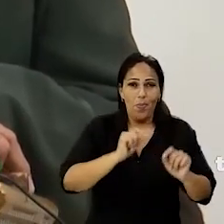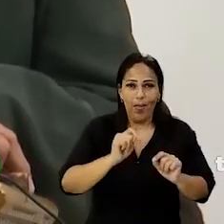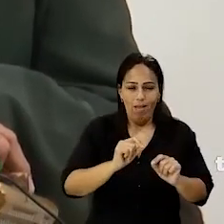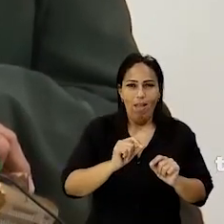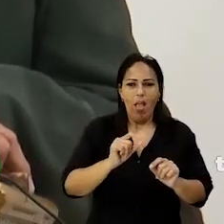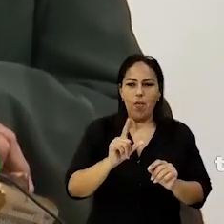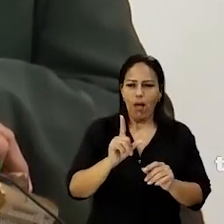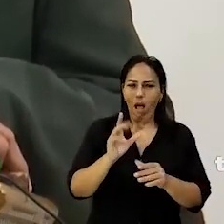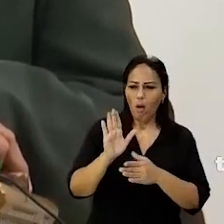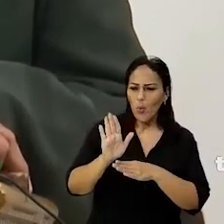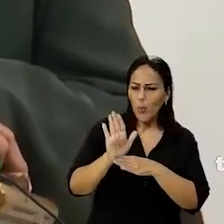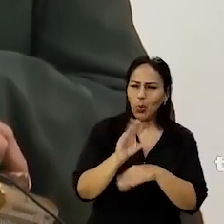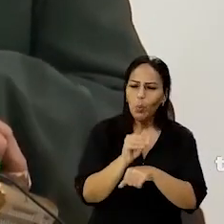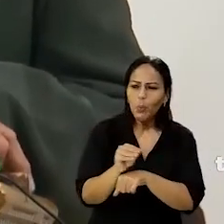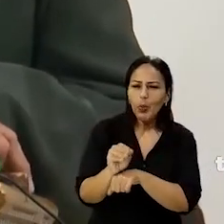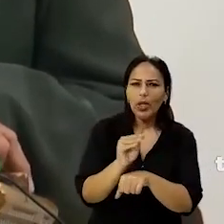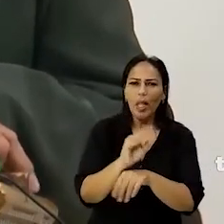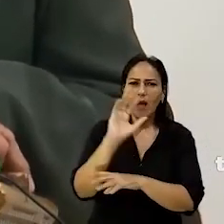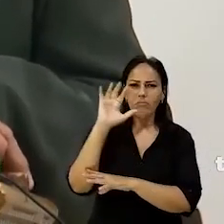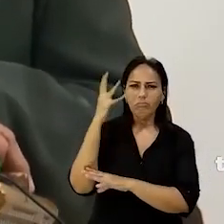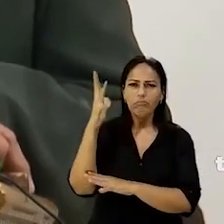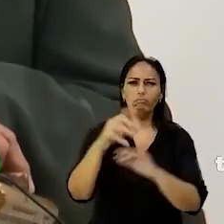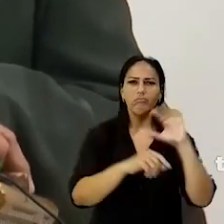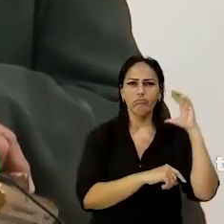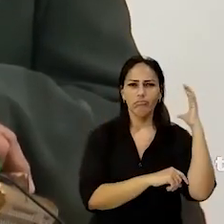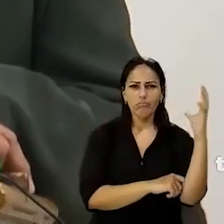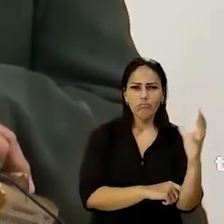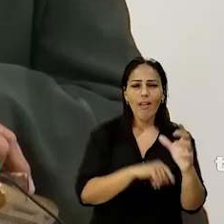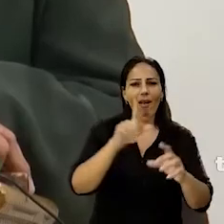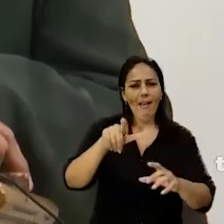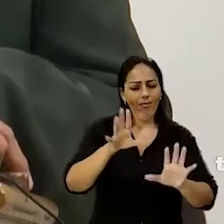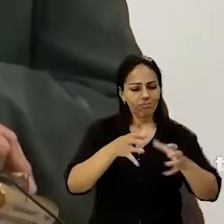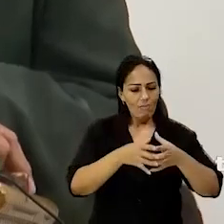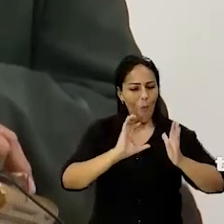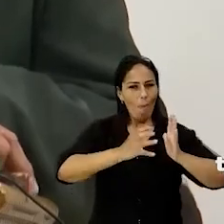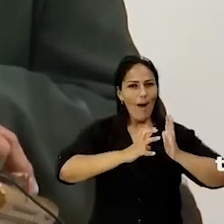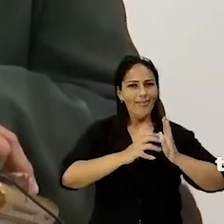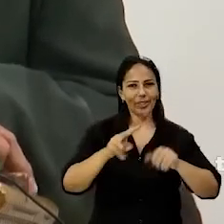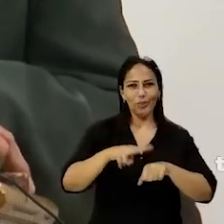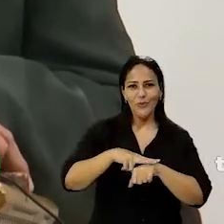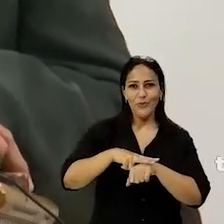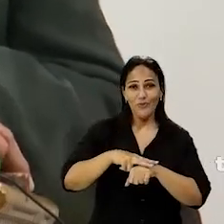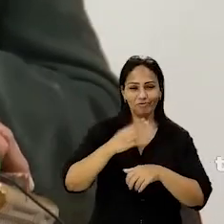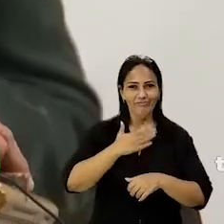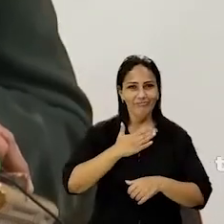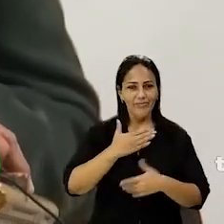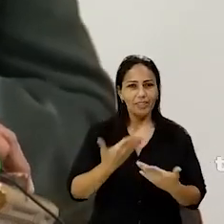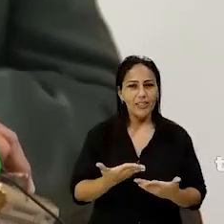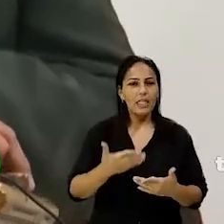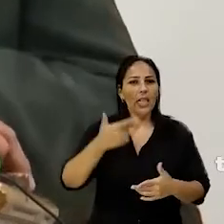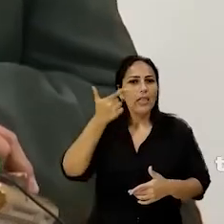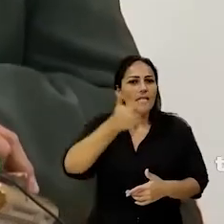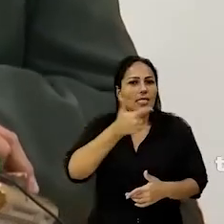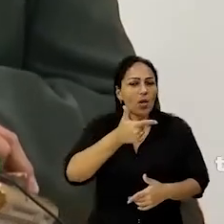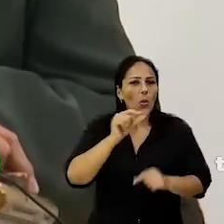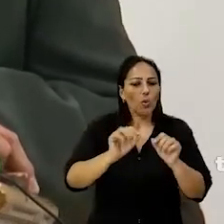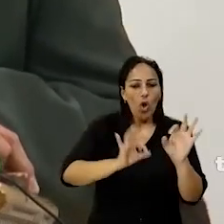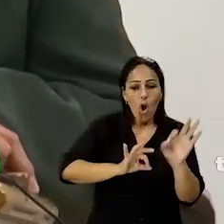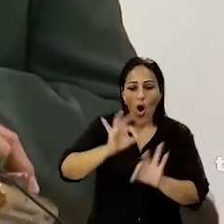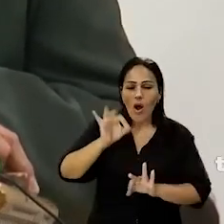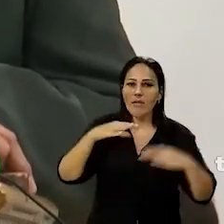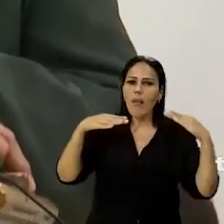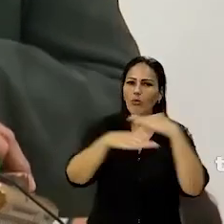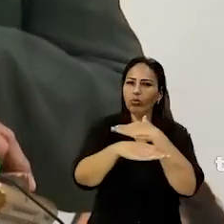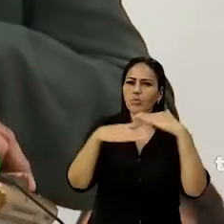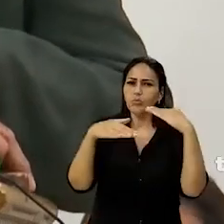meio ambiente, porque é obrigação do Partido Verde. Segundo, organizar o trânsito de